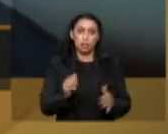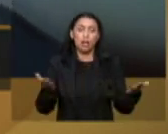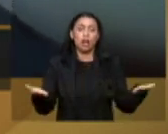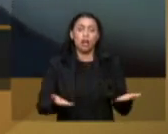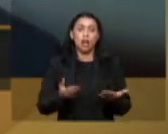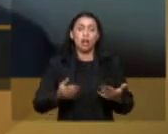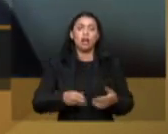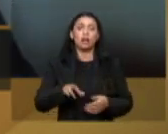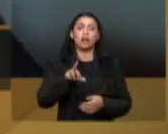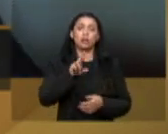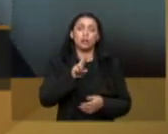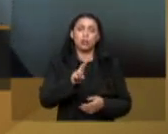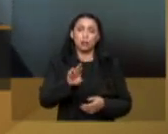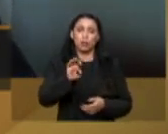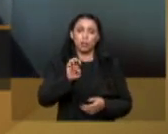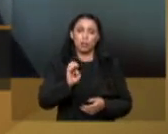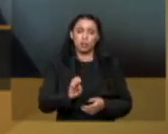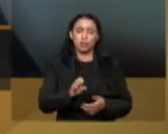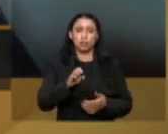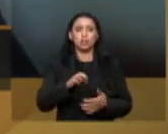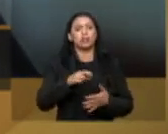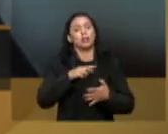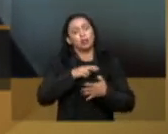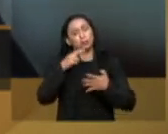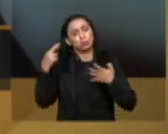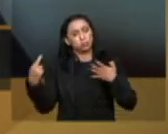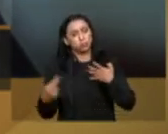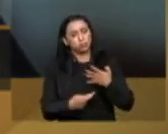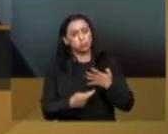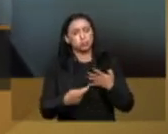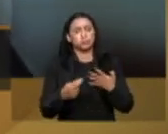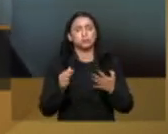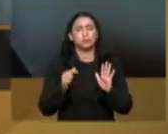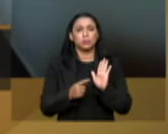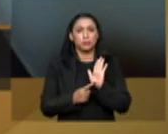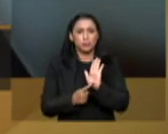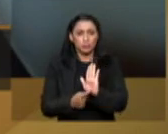no que diz respeito ao recurso extraordinário